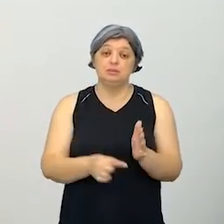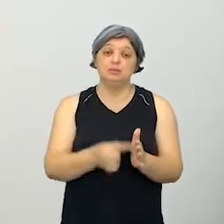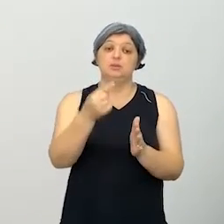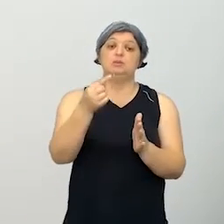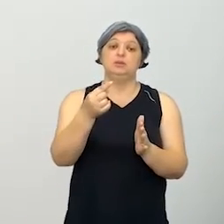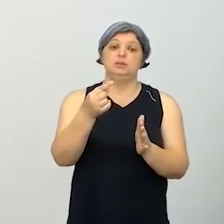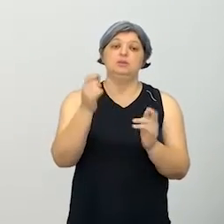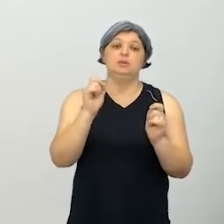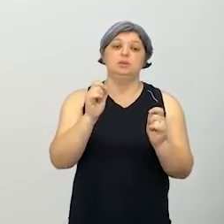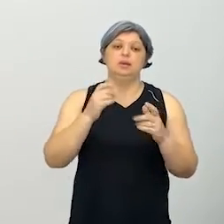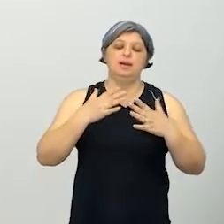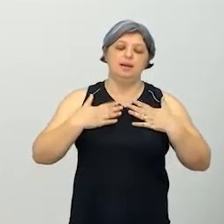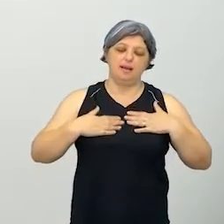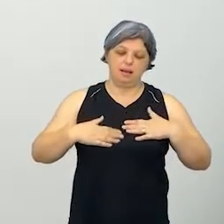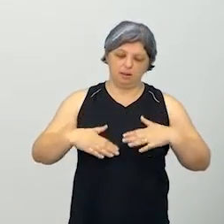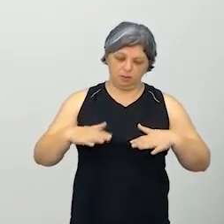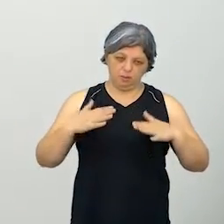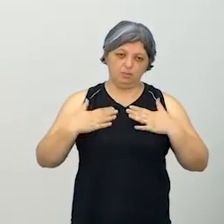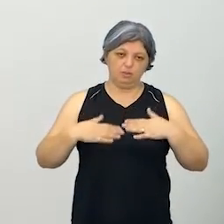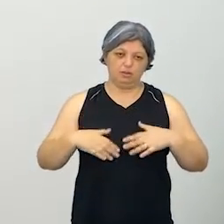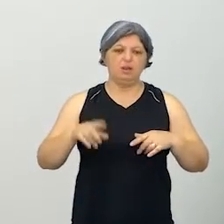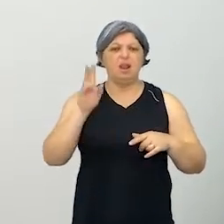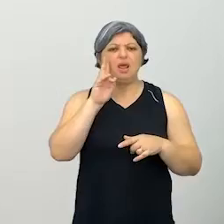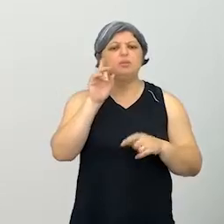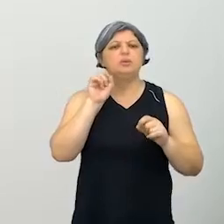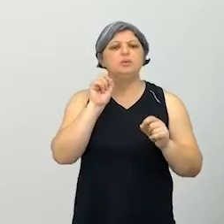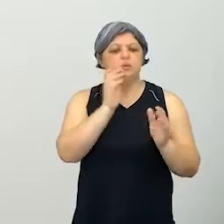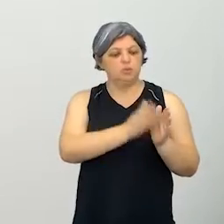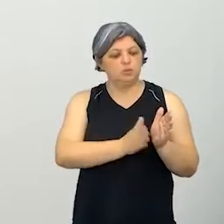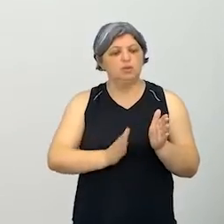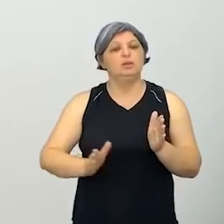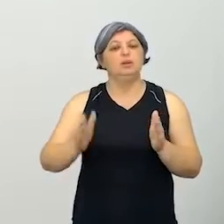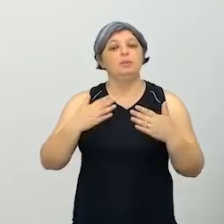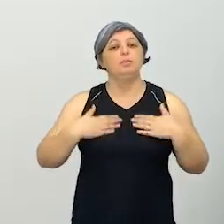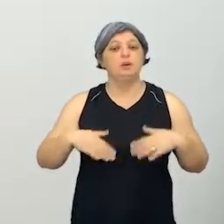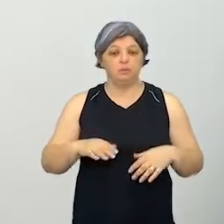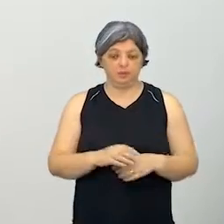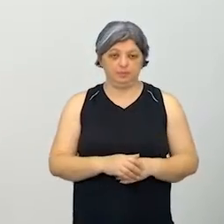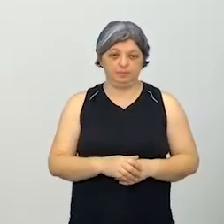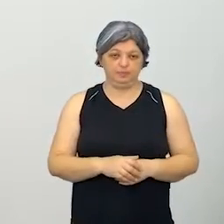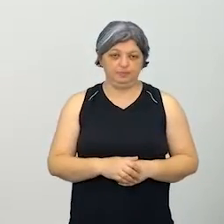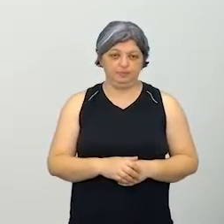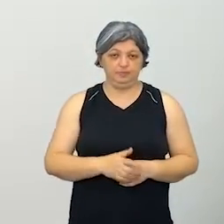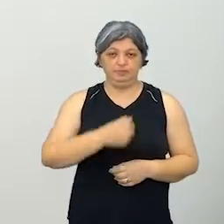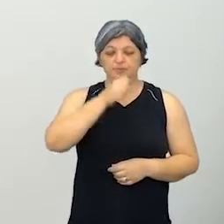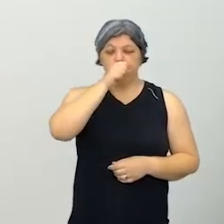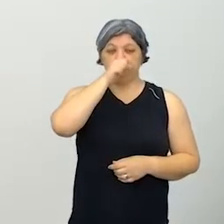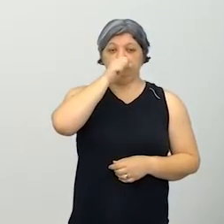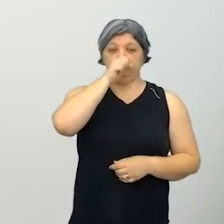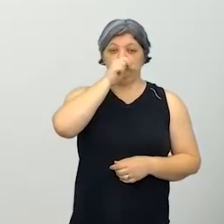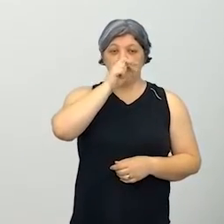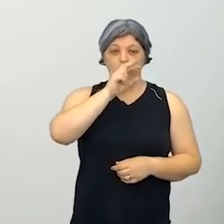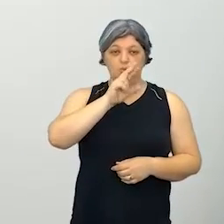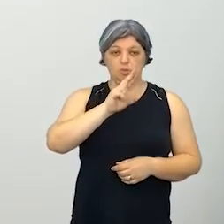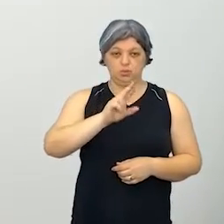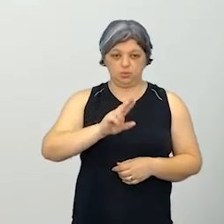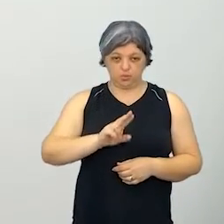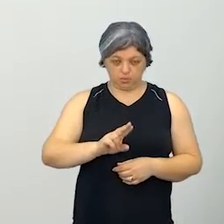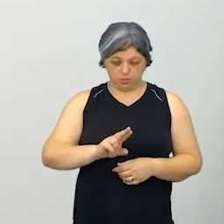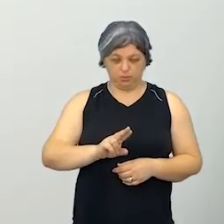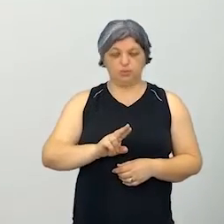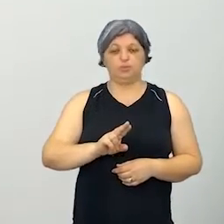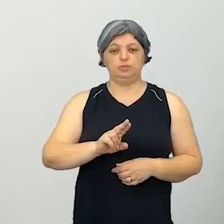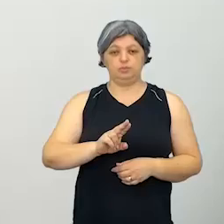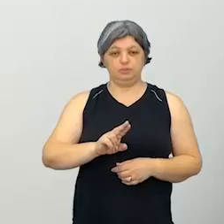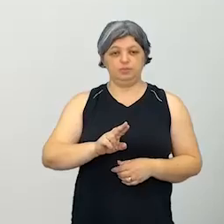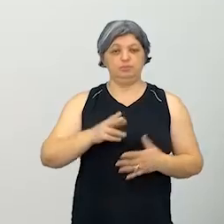nos acalmar. E lembrando, né, quais são as etapas para nos acalmar? A gente respira mais fundo, a gente